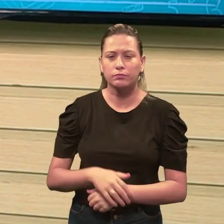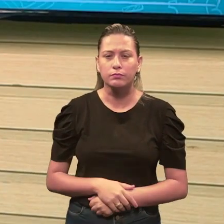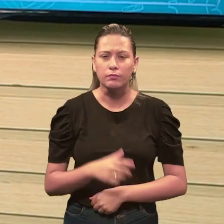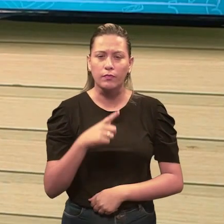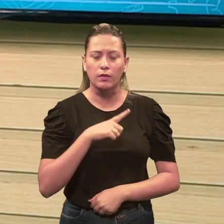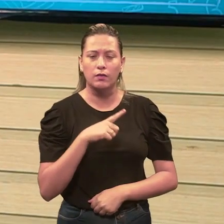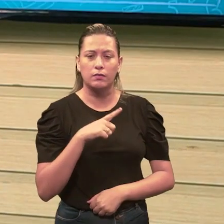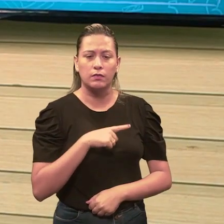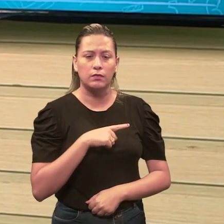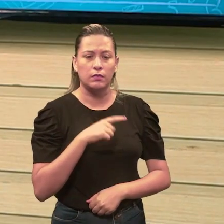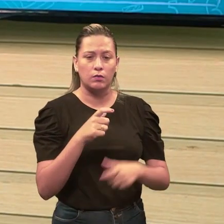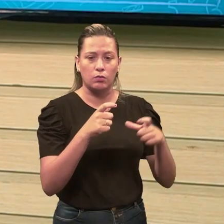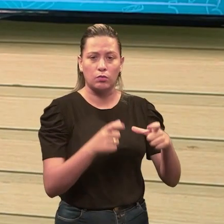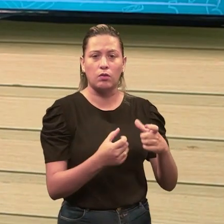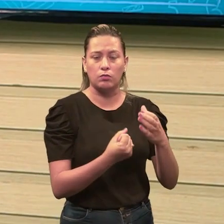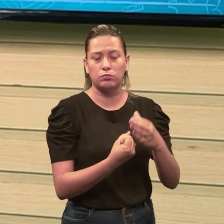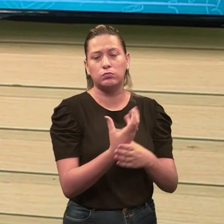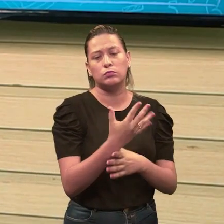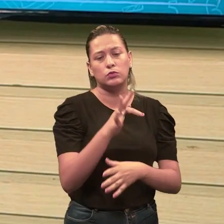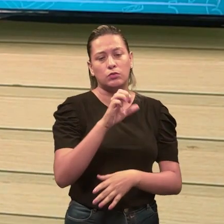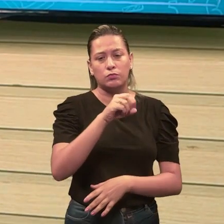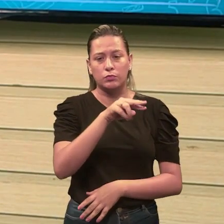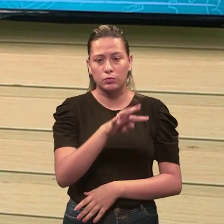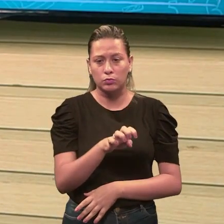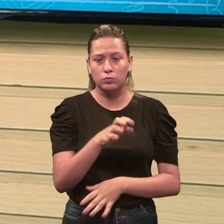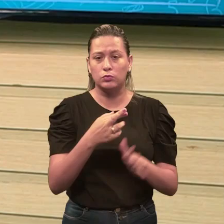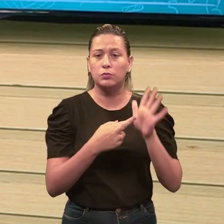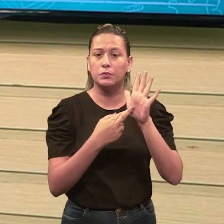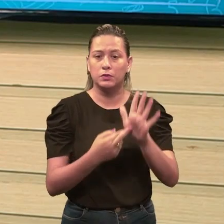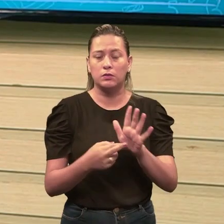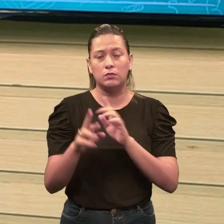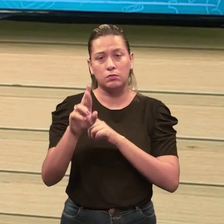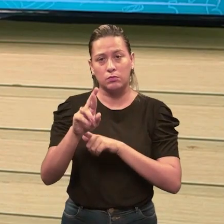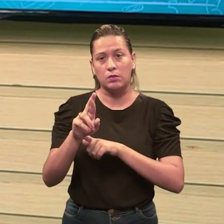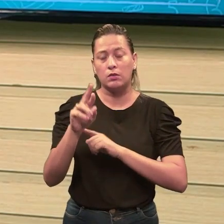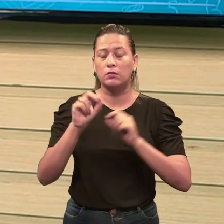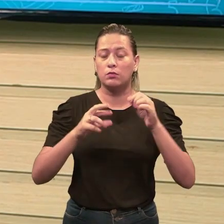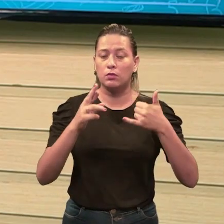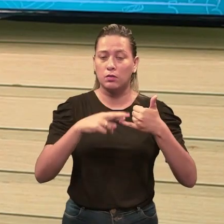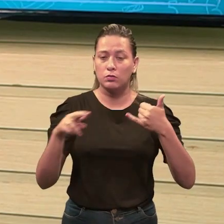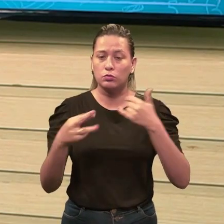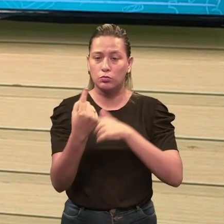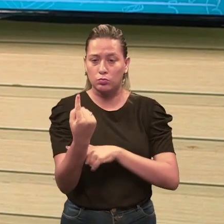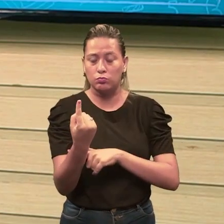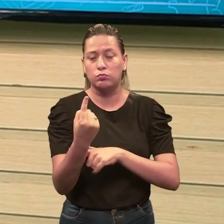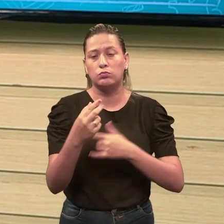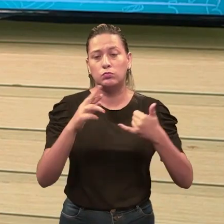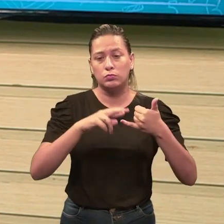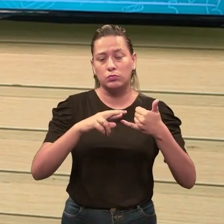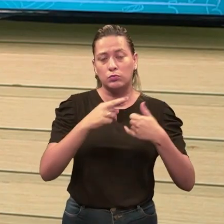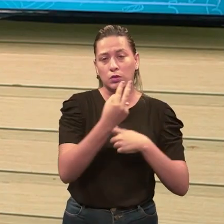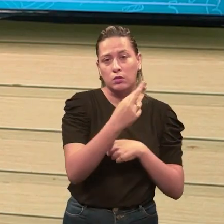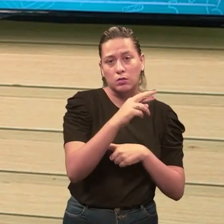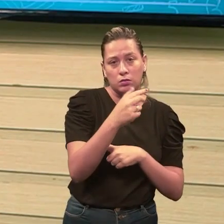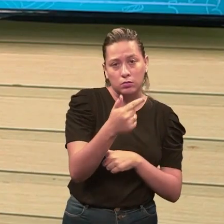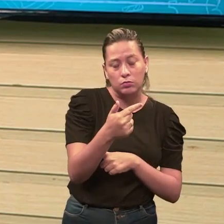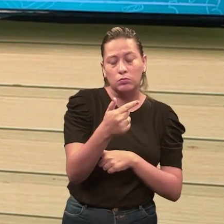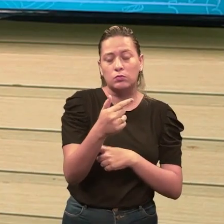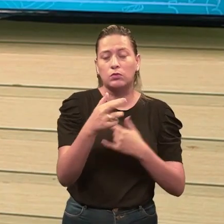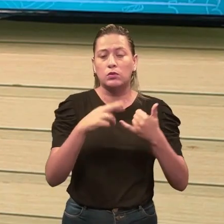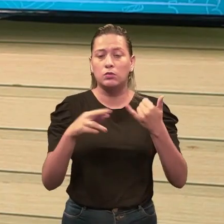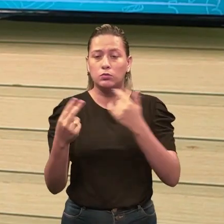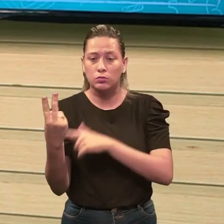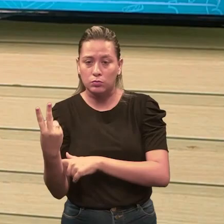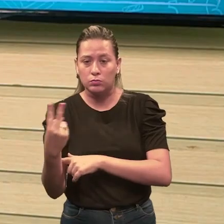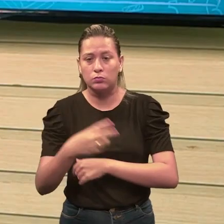o que? A fonte, né, que são uma representação, o R1, resistor 1, R2, resistor